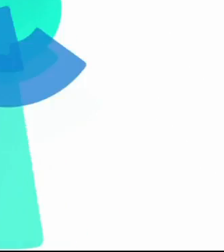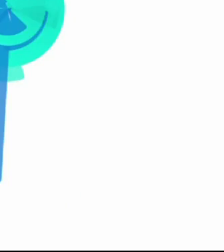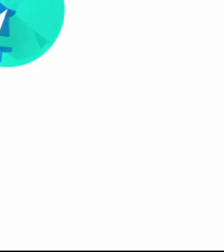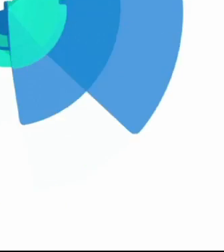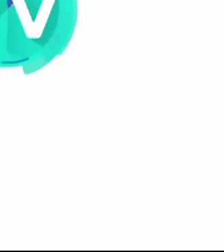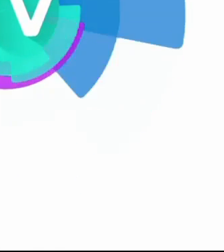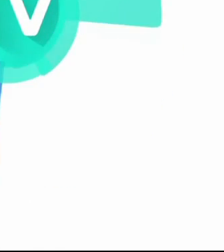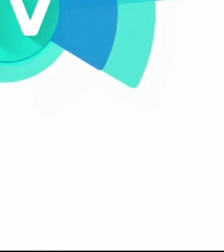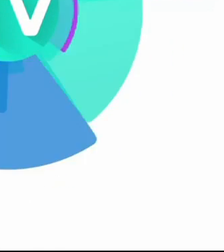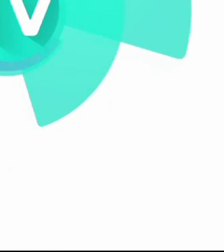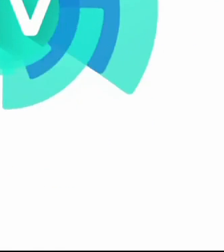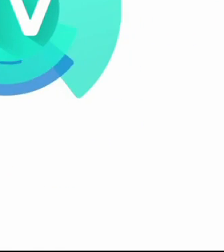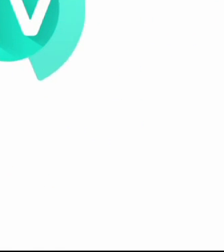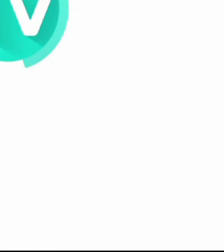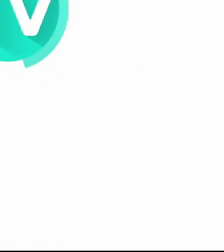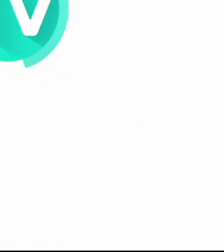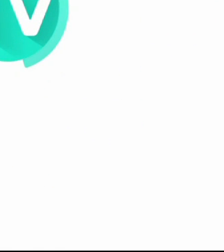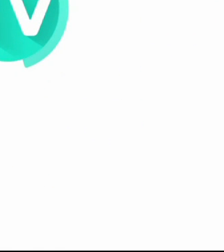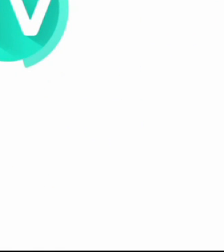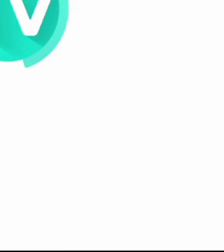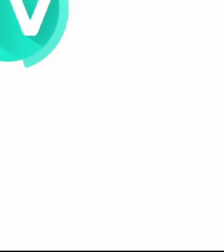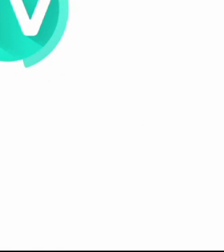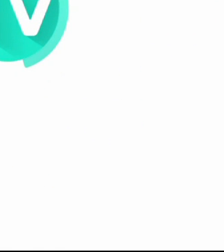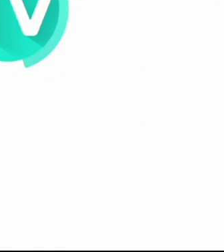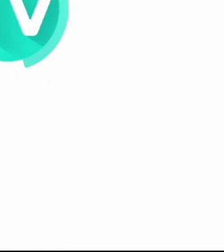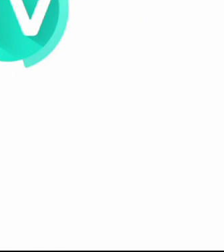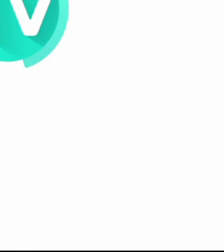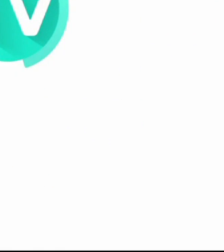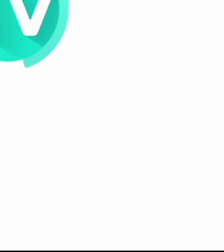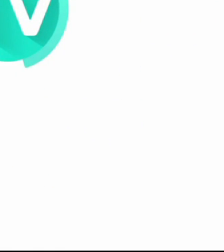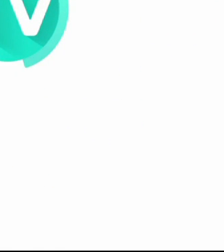e aí